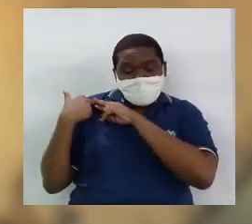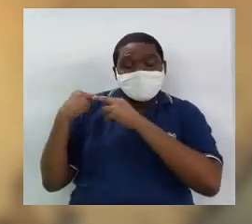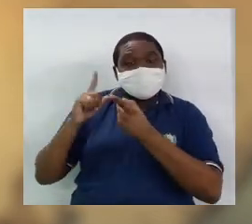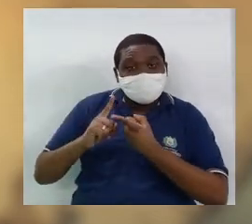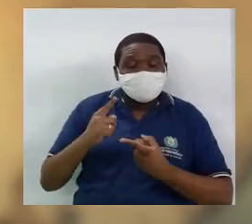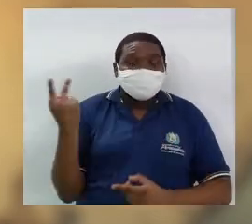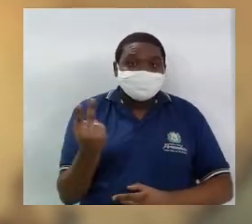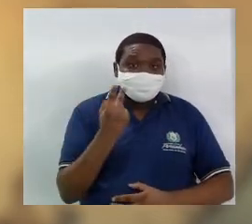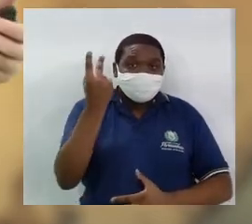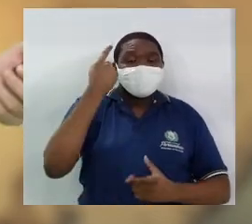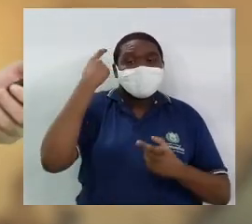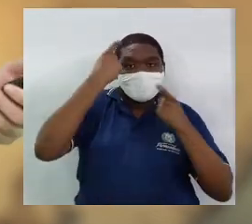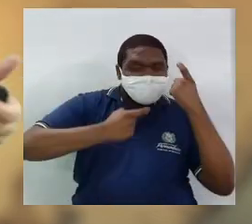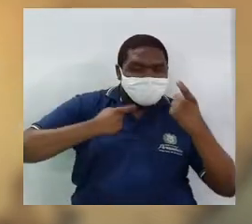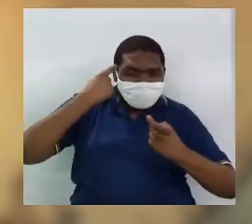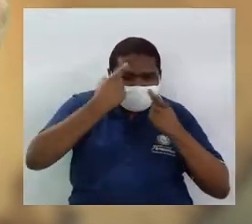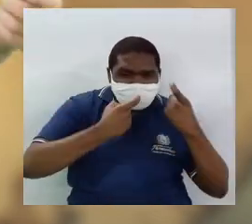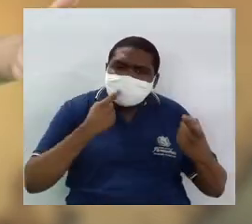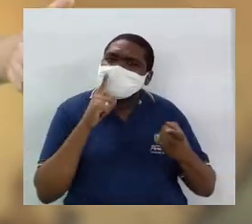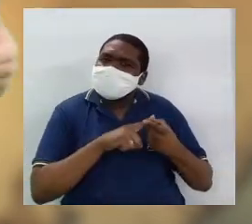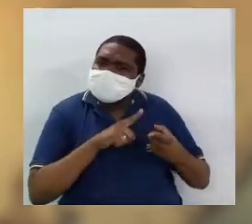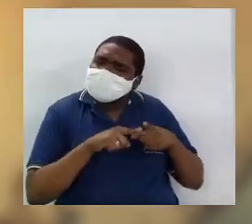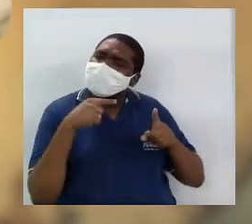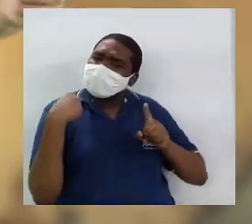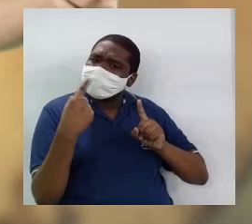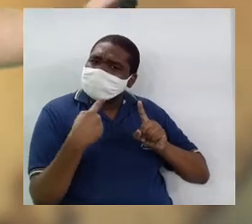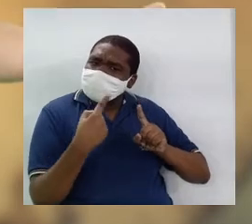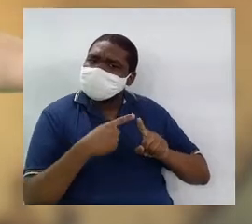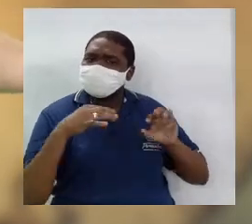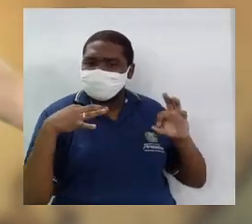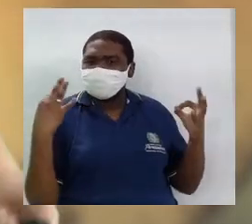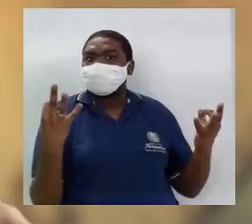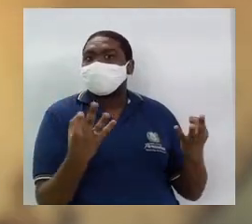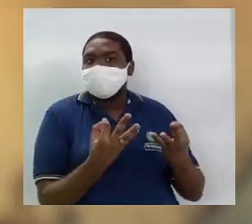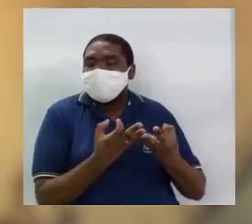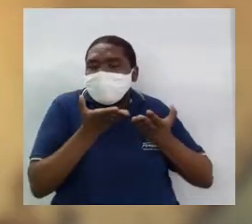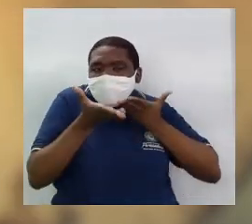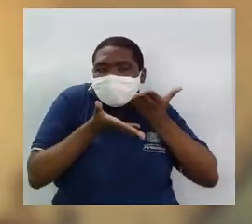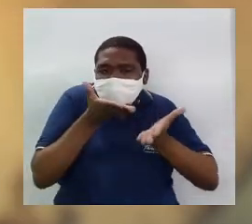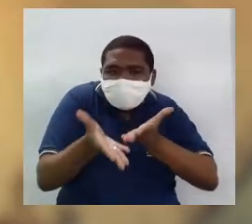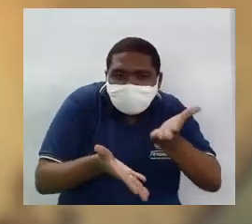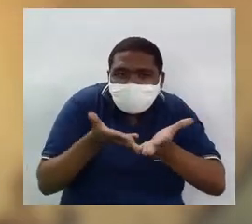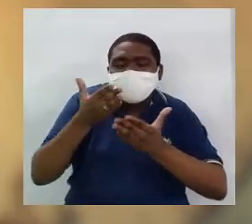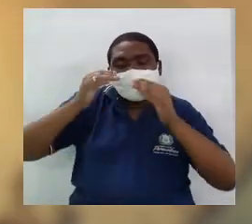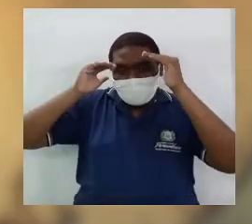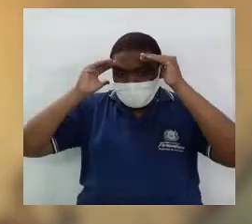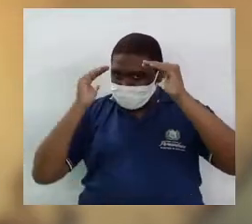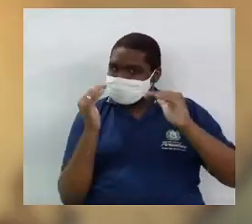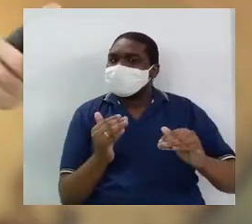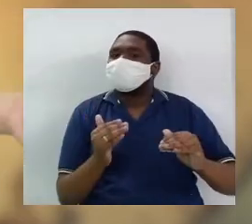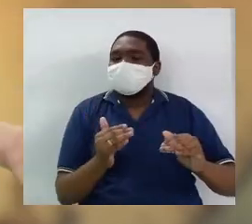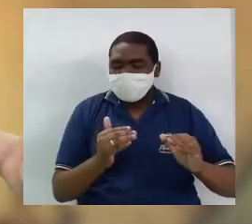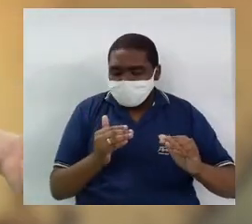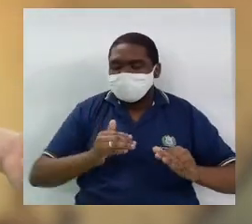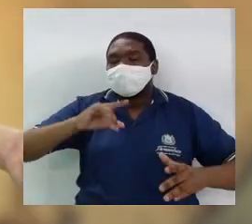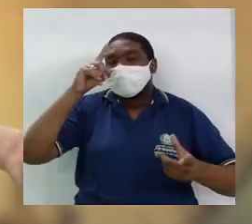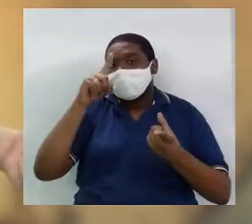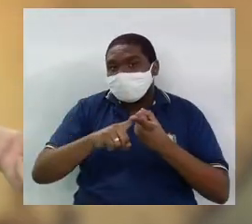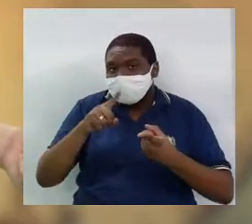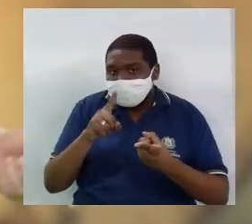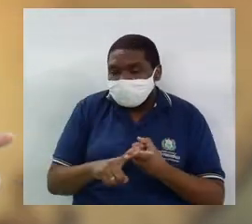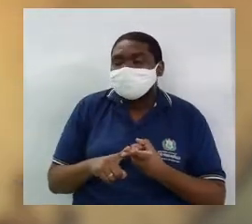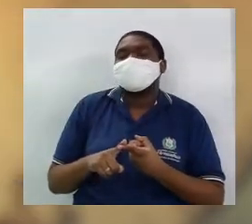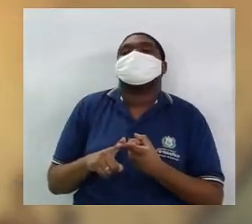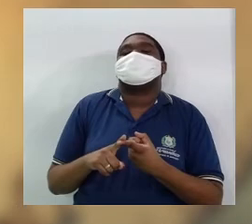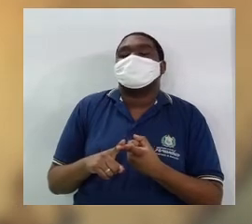preocupação com a família, a preocupação com o espírito altruísta de respeito, e também preocupar-se com